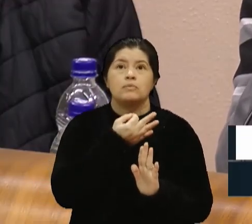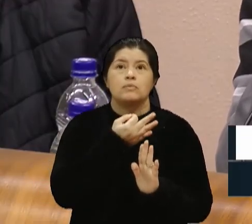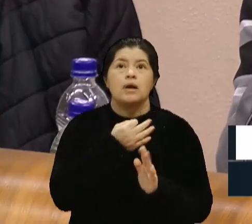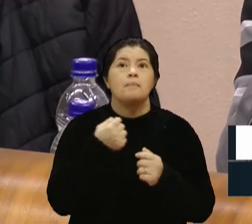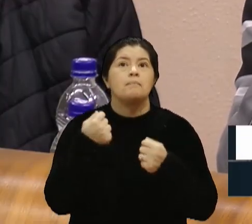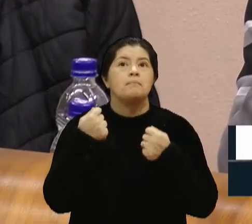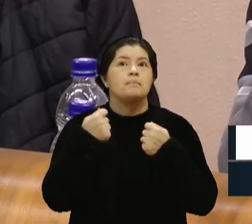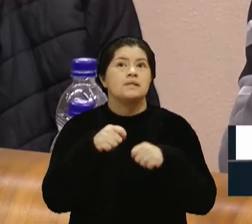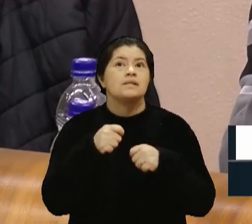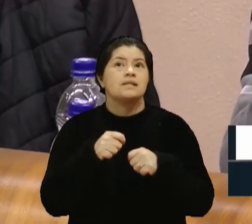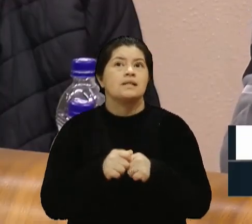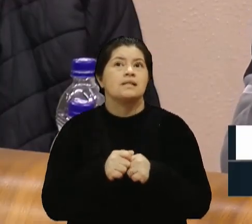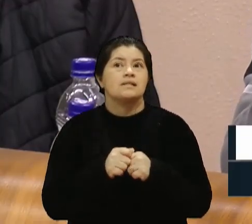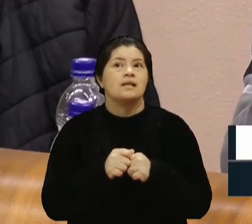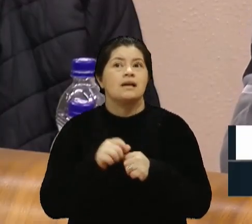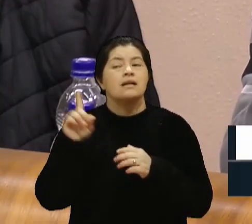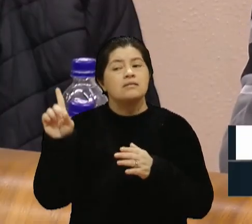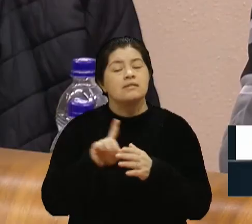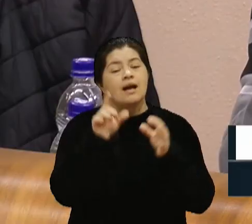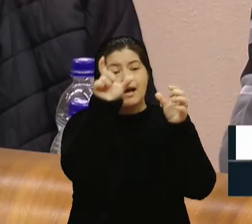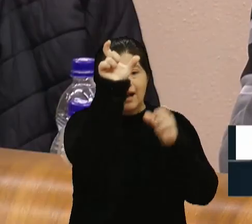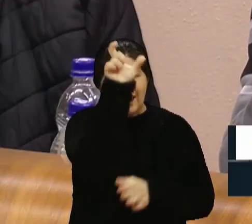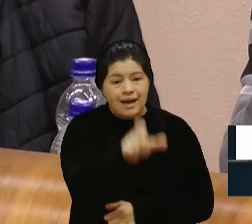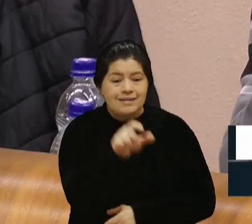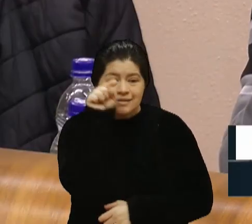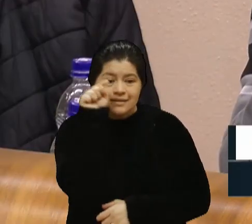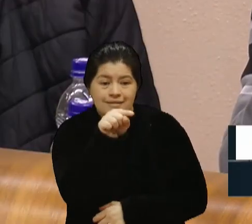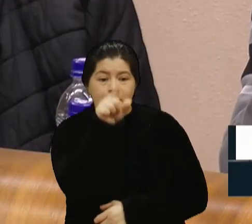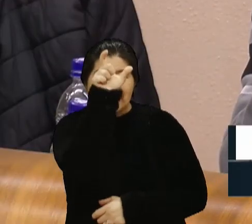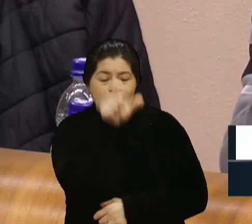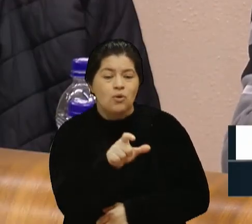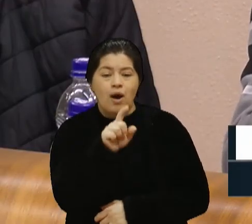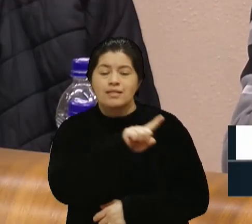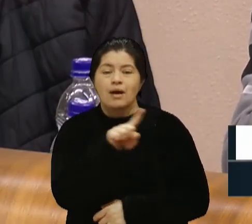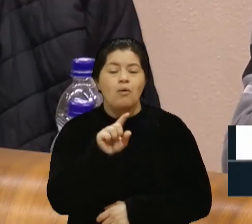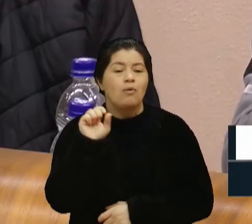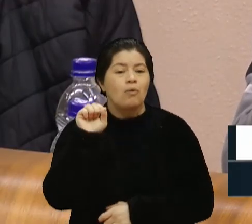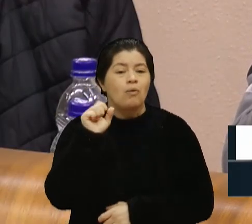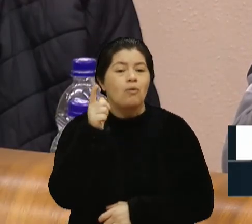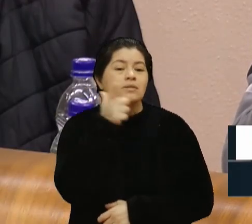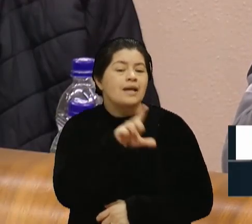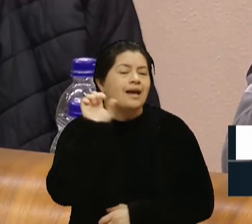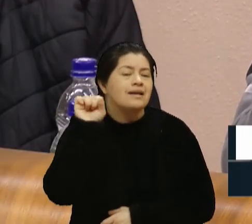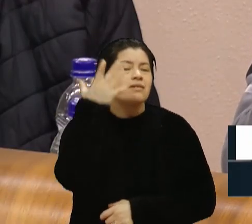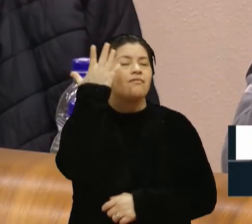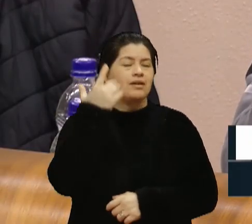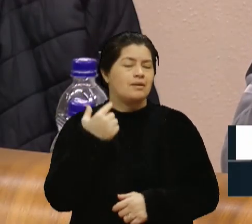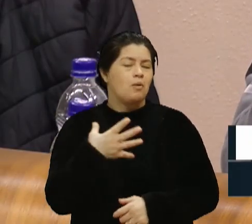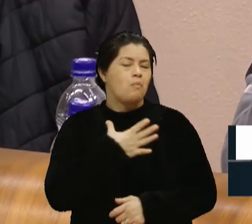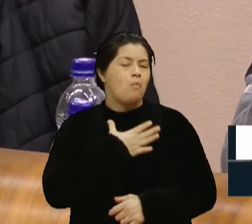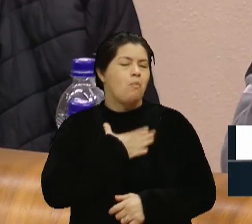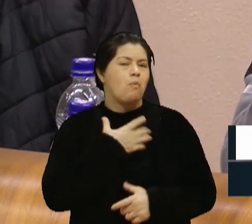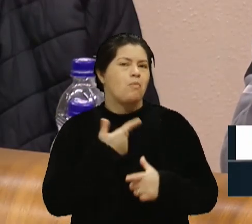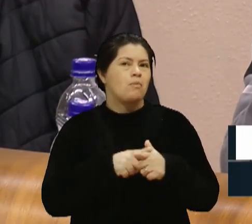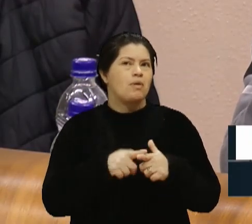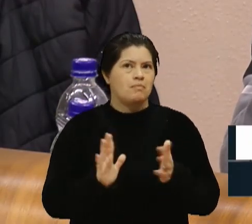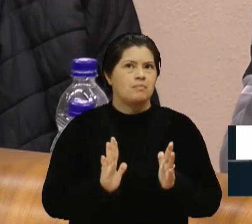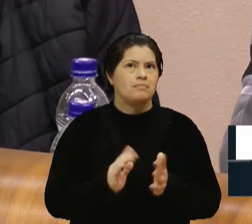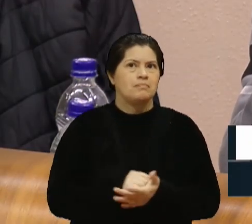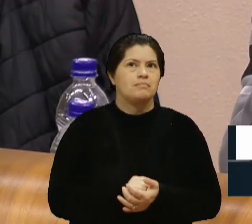essas pessoas que não teriam condições mais de decidir, tá? Sinceramente, tá? Essa